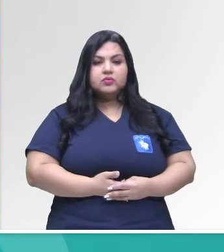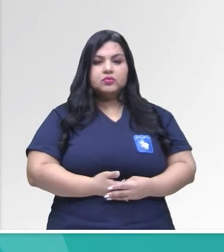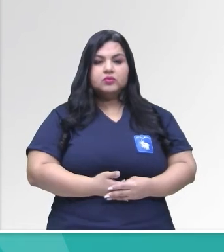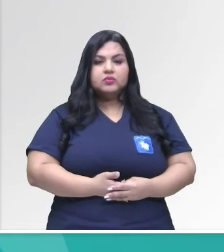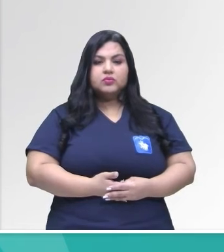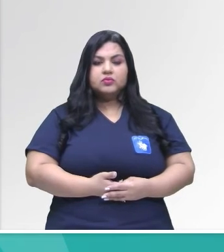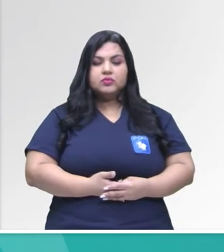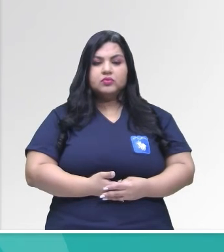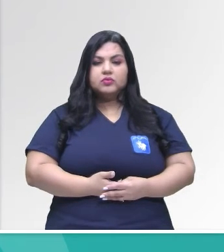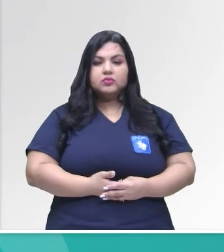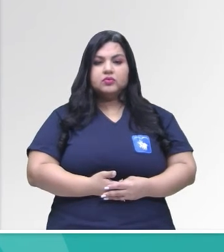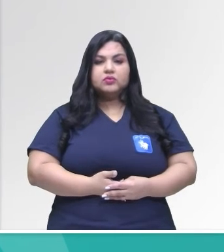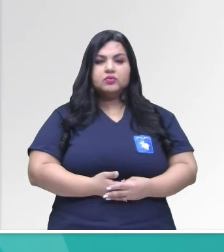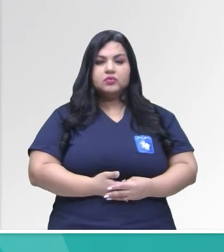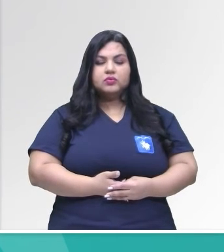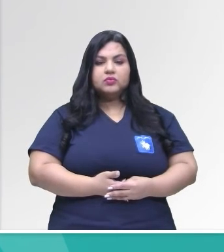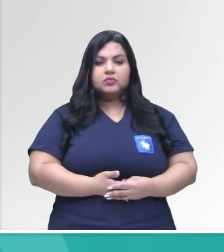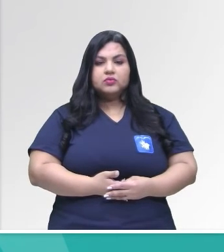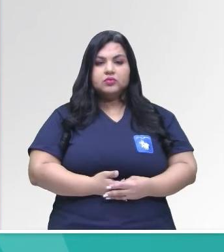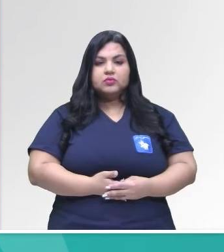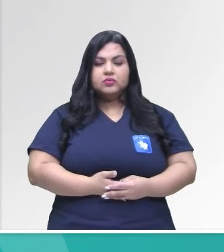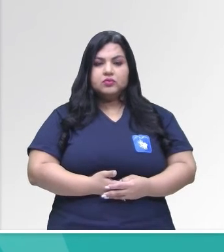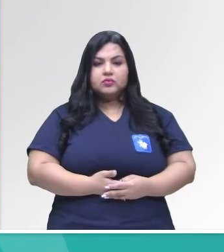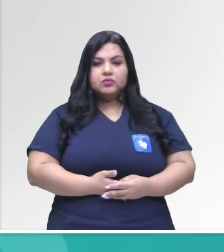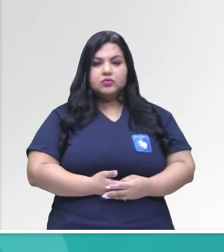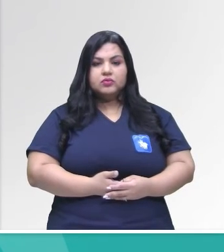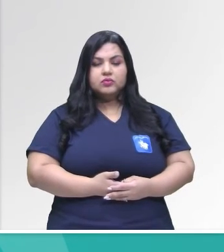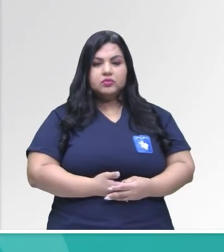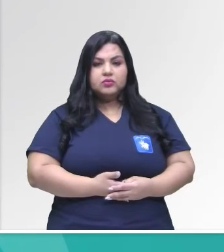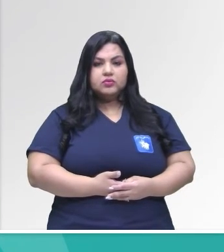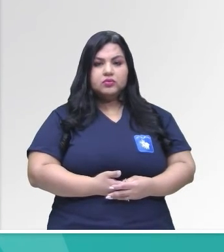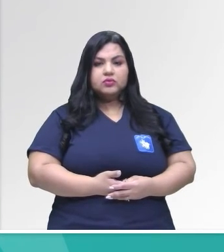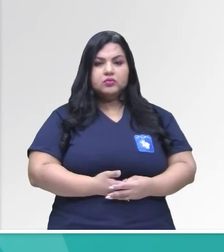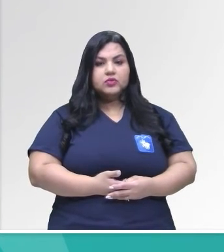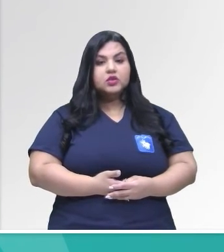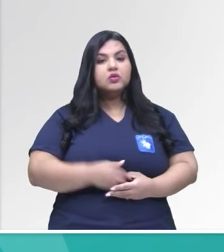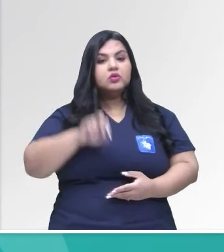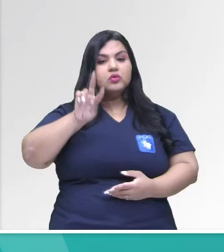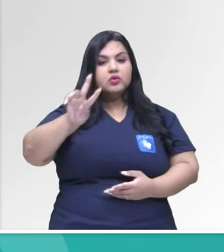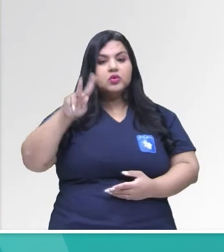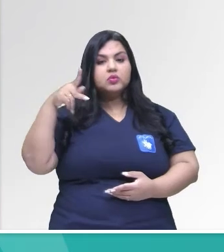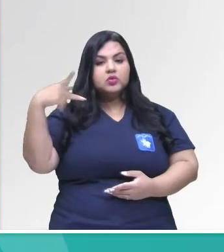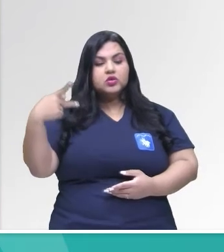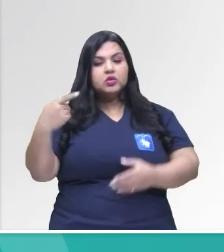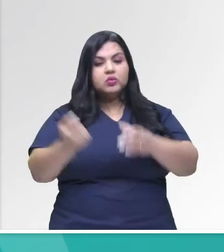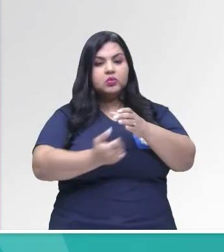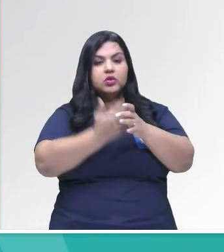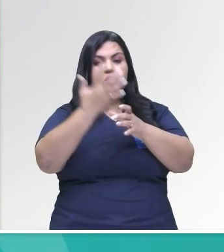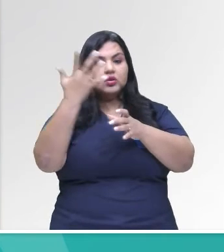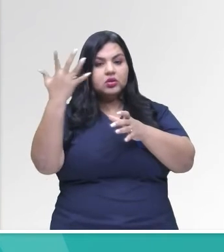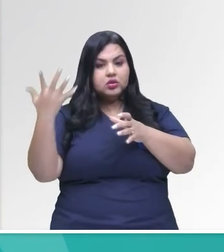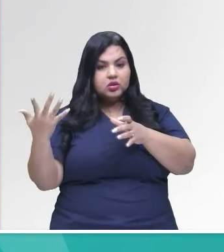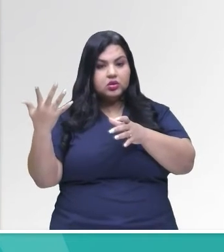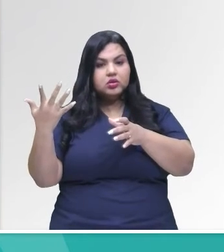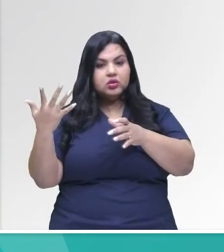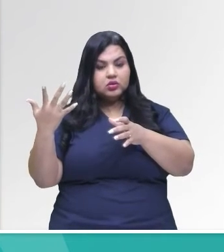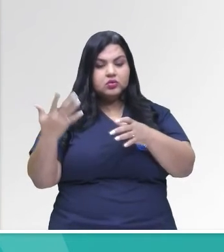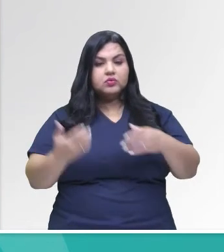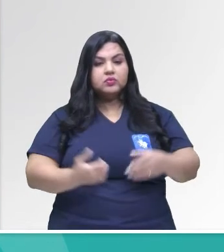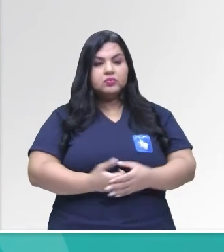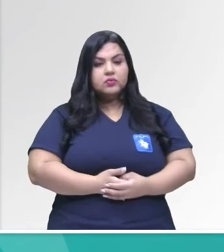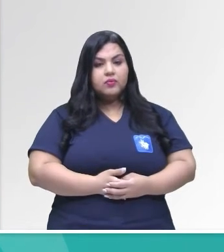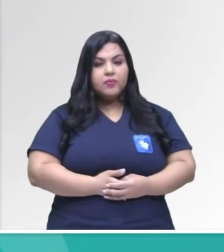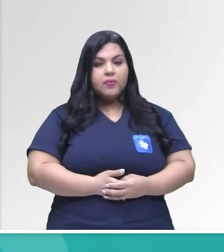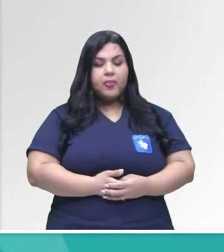fluorescent papers in his lab were illuminated. Voz passiva no plural aqui. Even though his